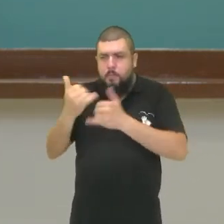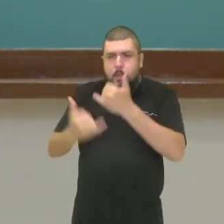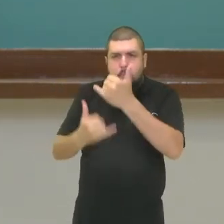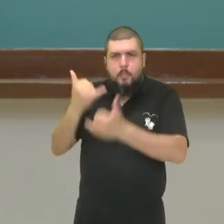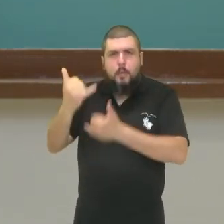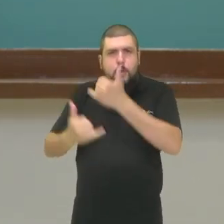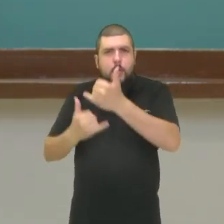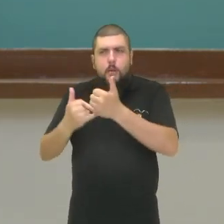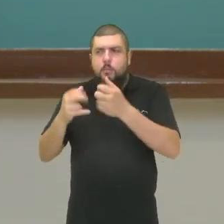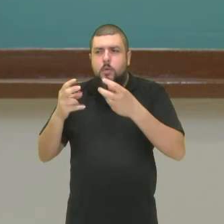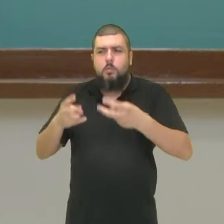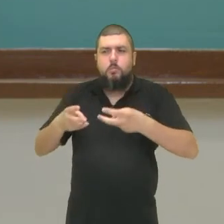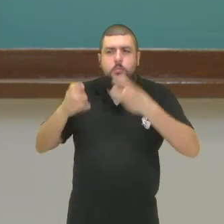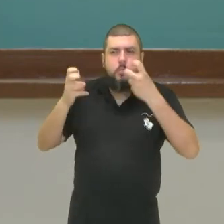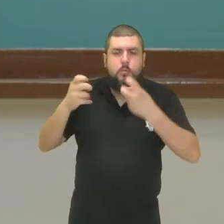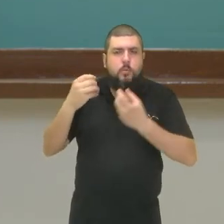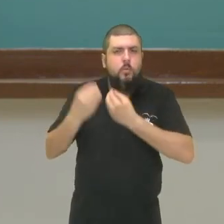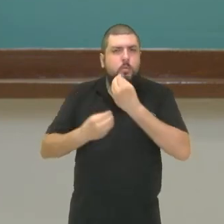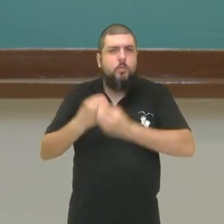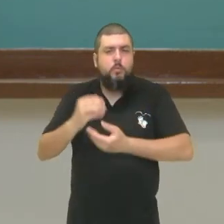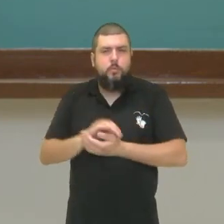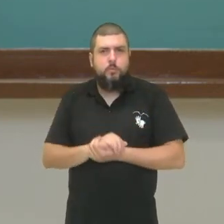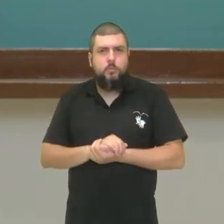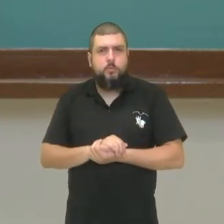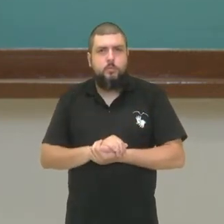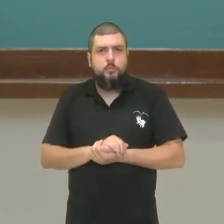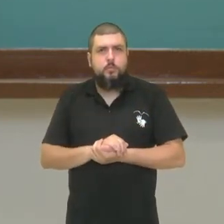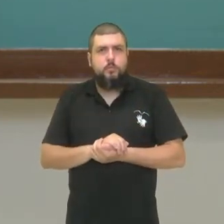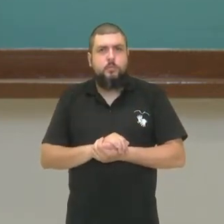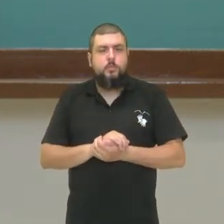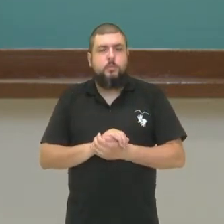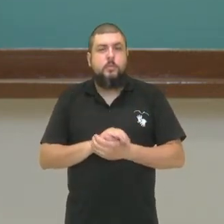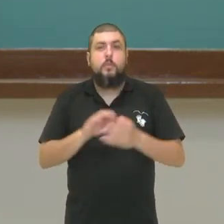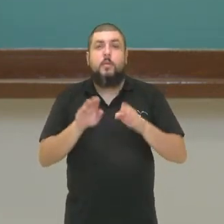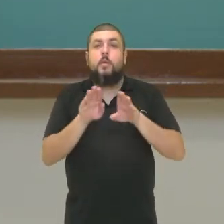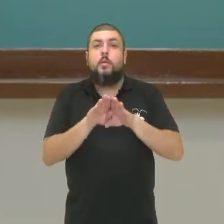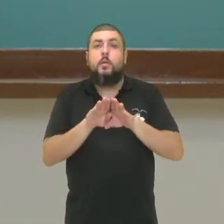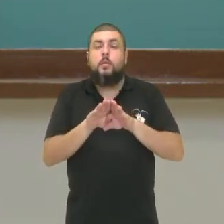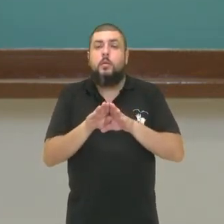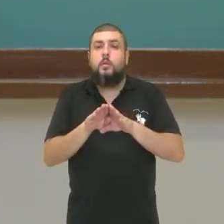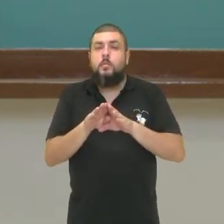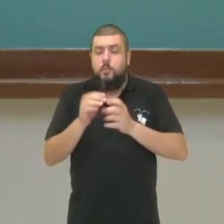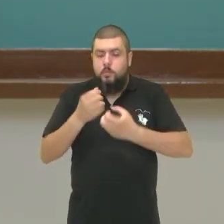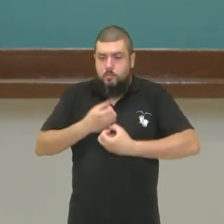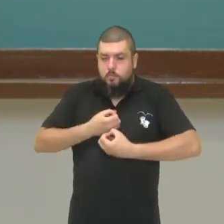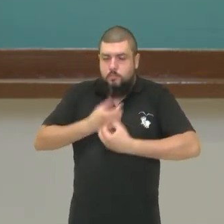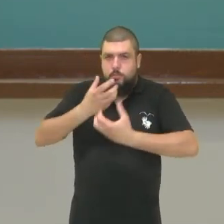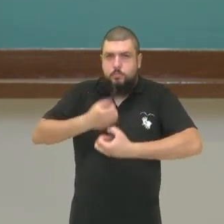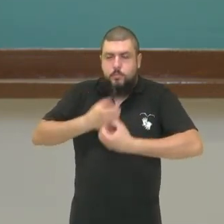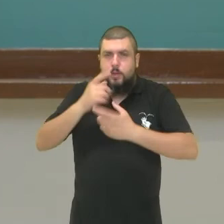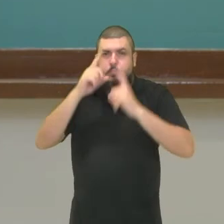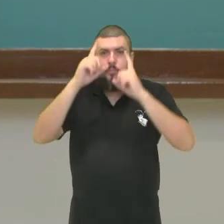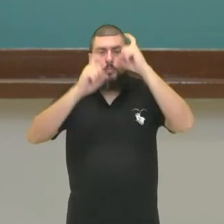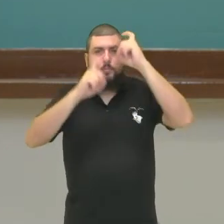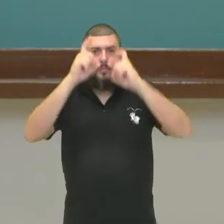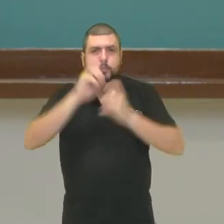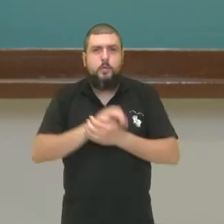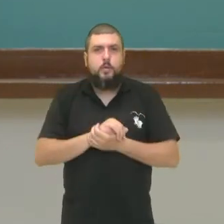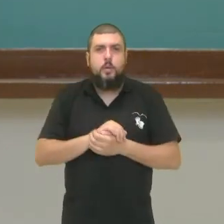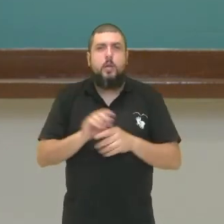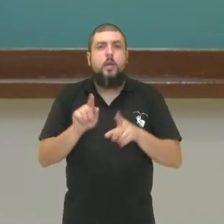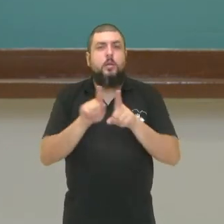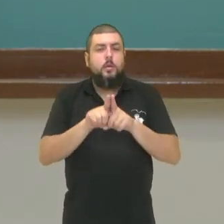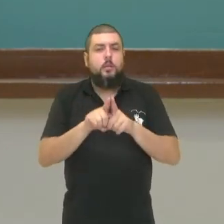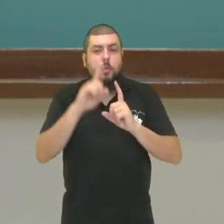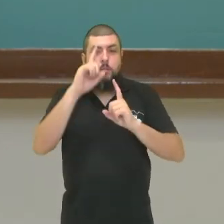os ritmos que existem, ampliar a possibilidade expressivas dos movimentos, se utilizar dessa